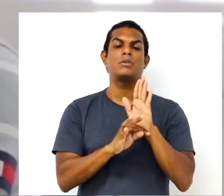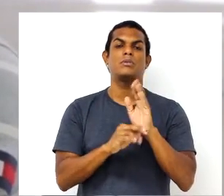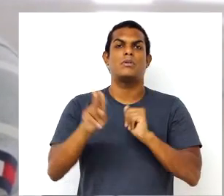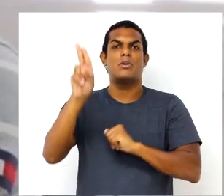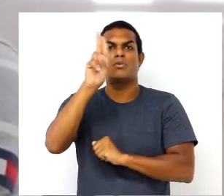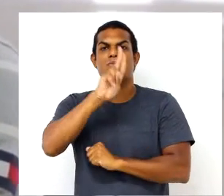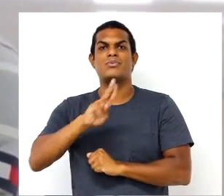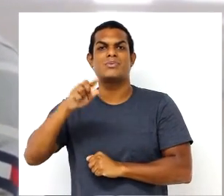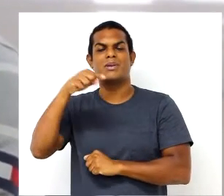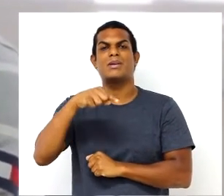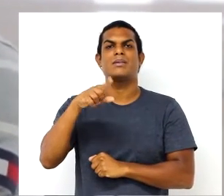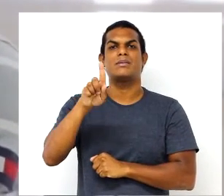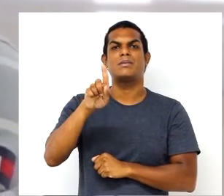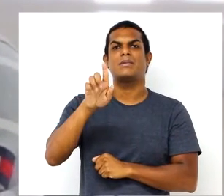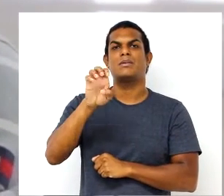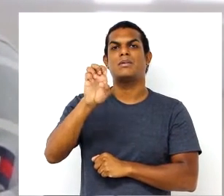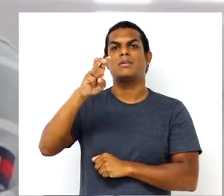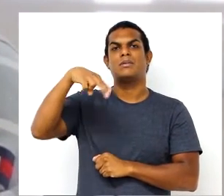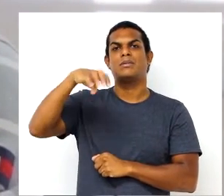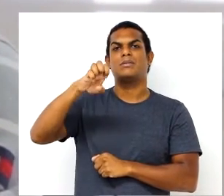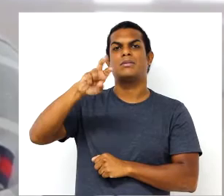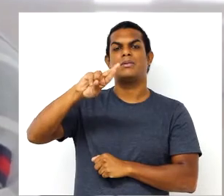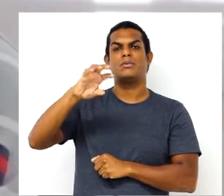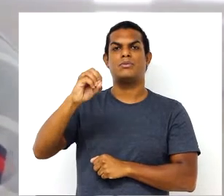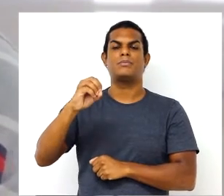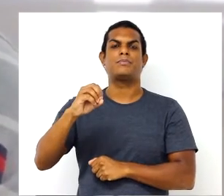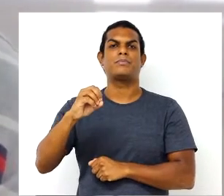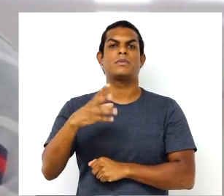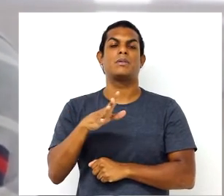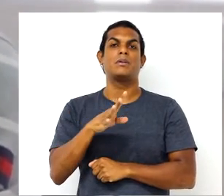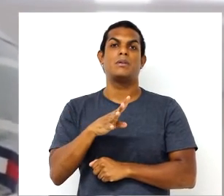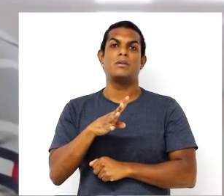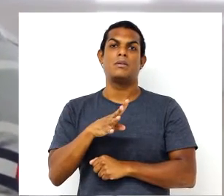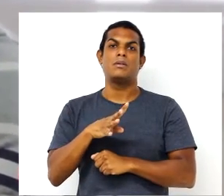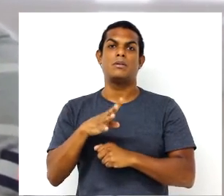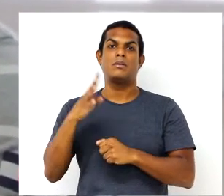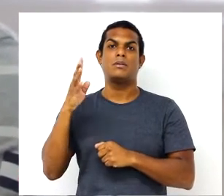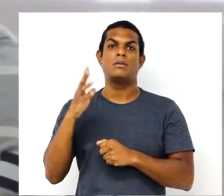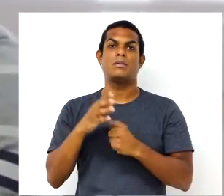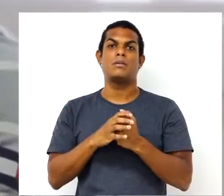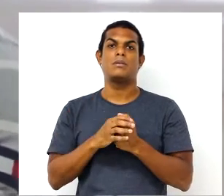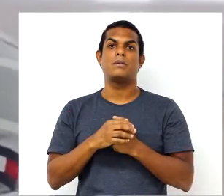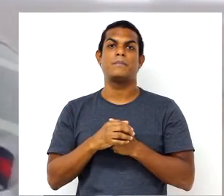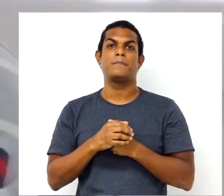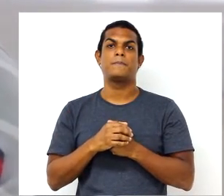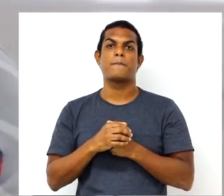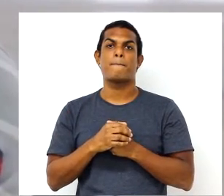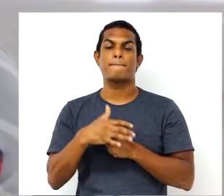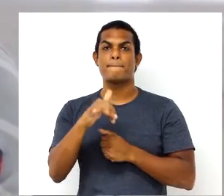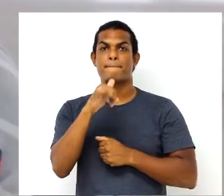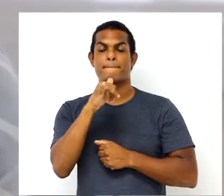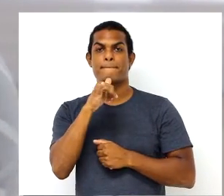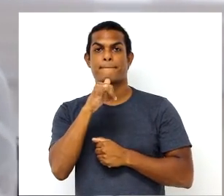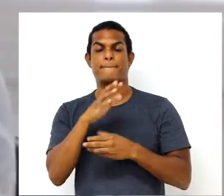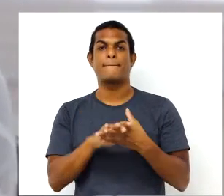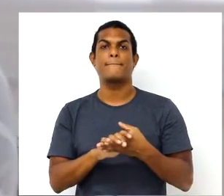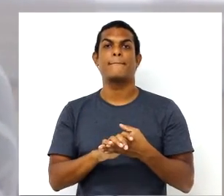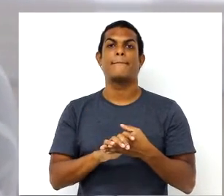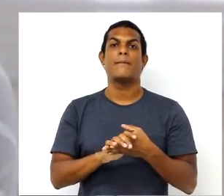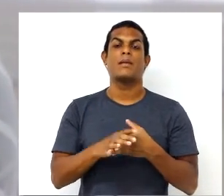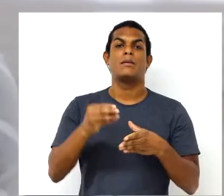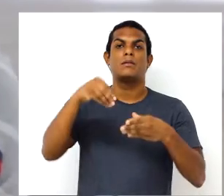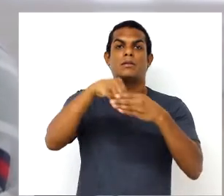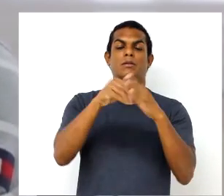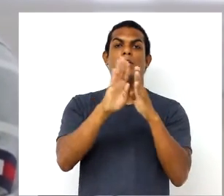trabalho. Um exemplo, na biblioteca é comum a gente ter a ficha catalográfica, é comum a